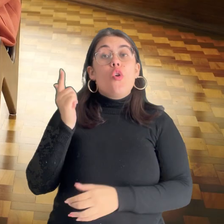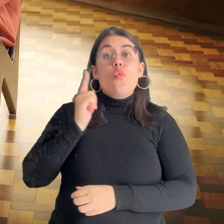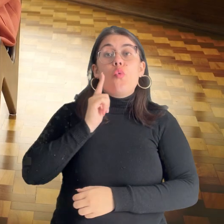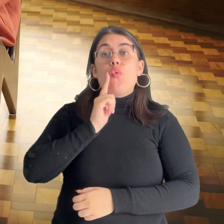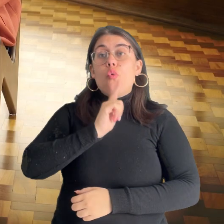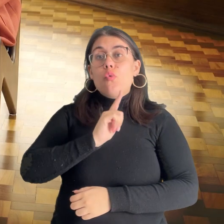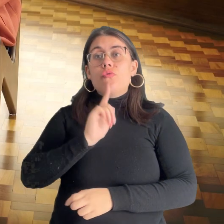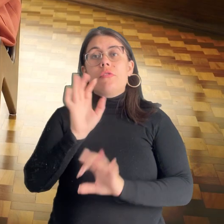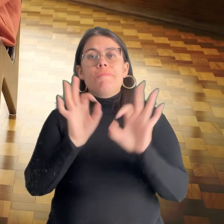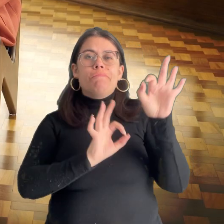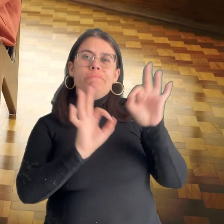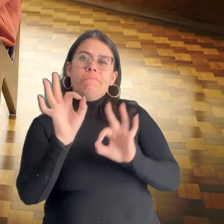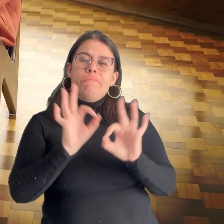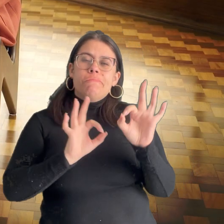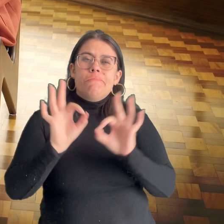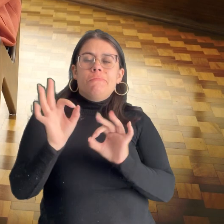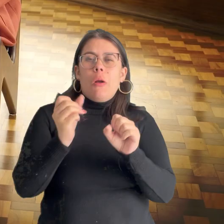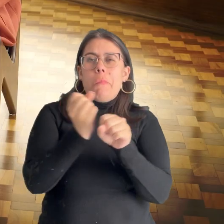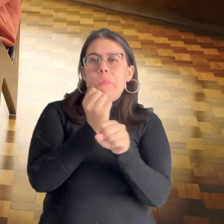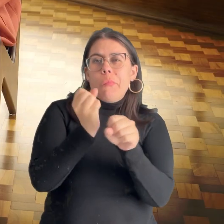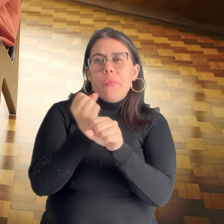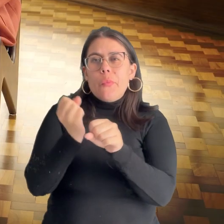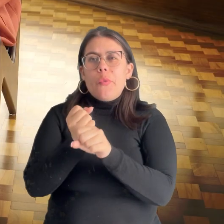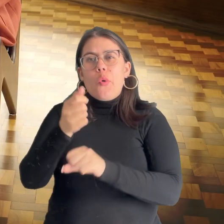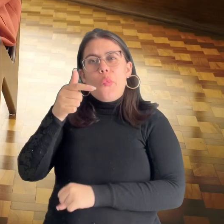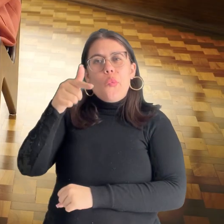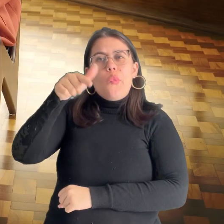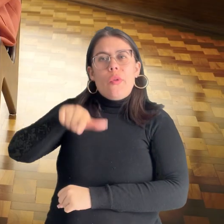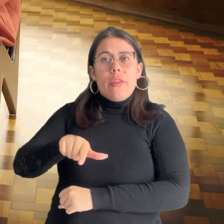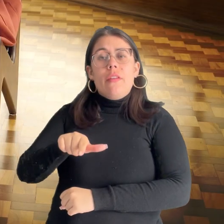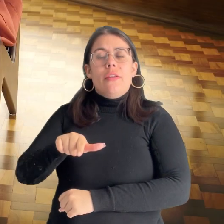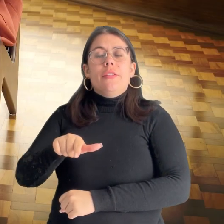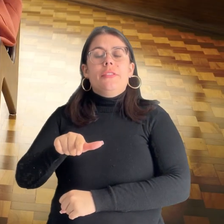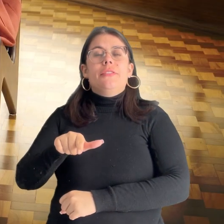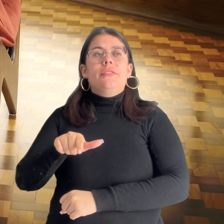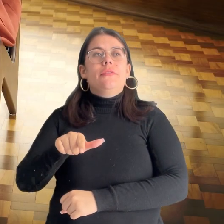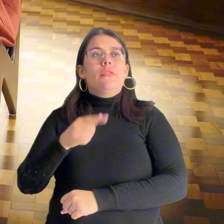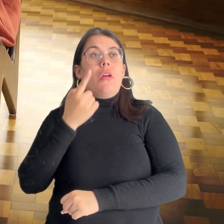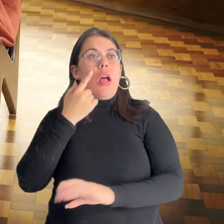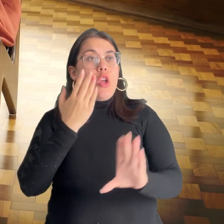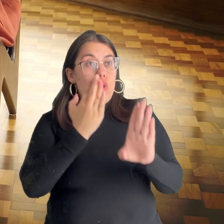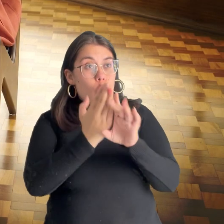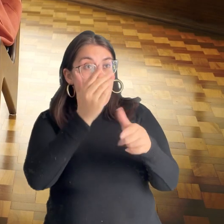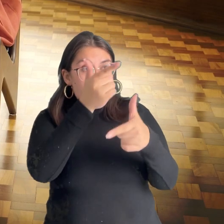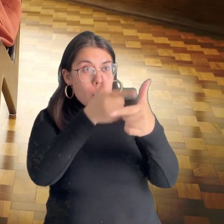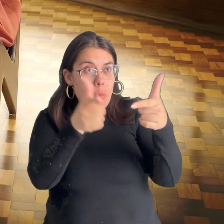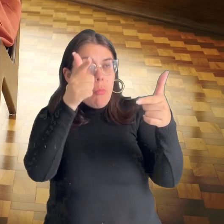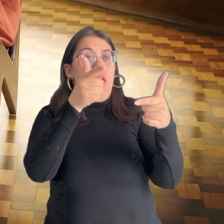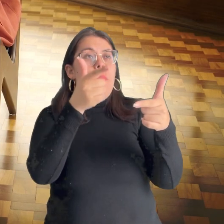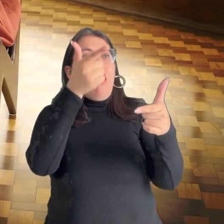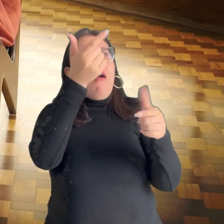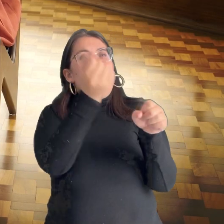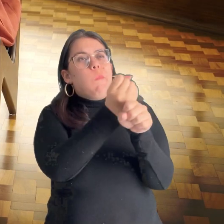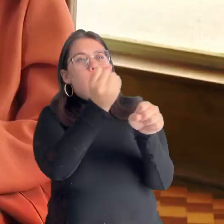de restauro em etapas, à medida que eram descobertas novas questões.